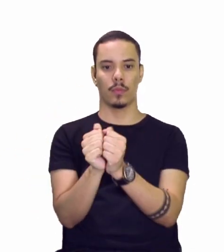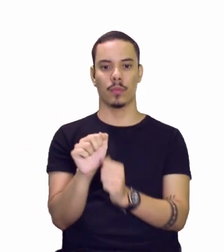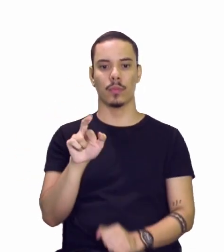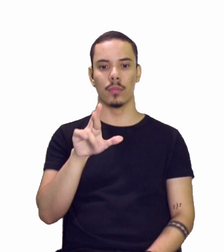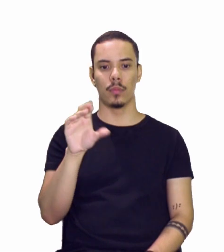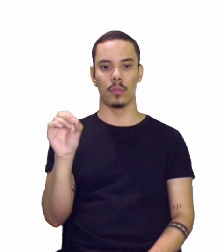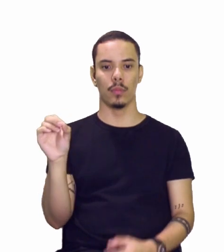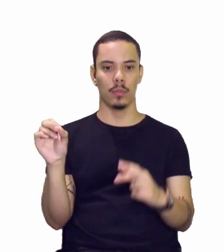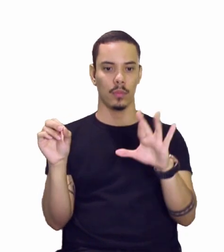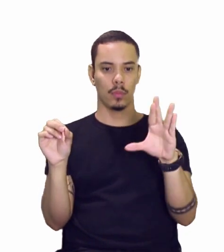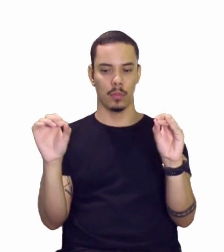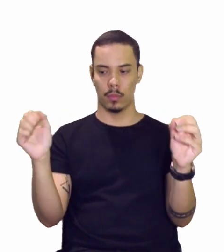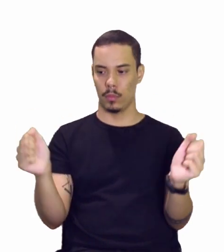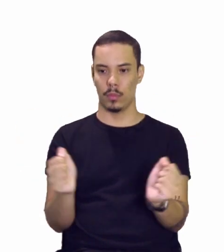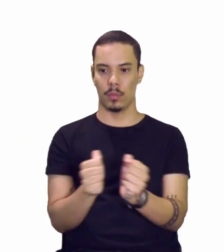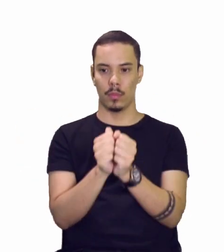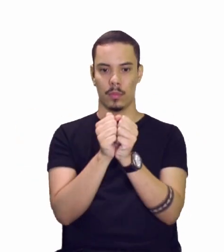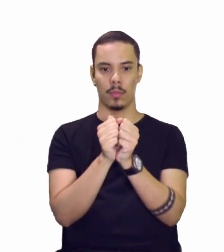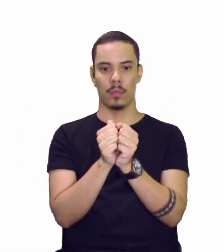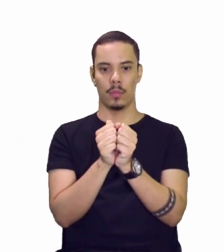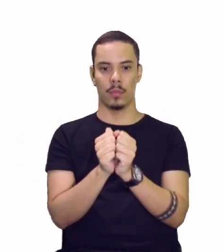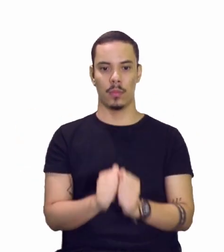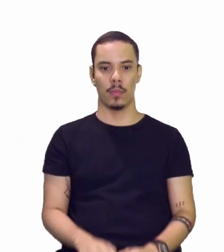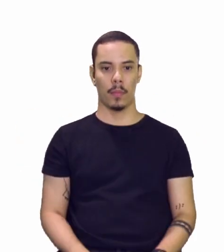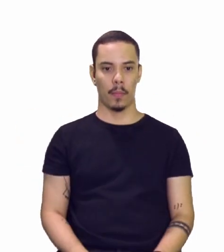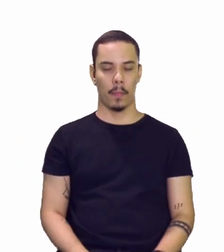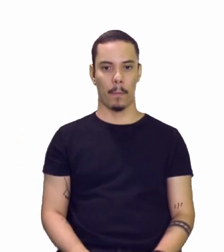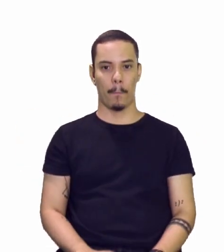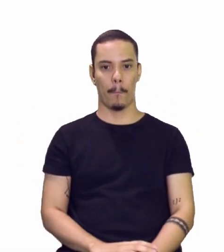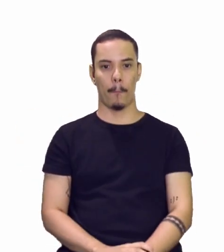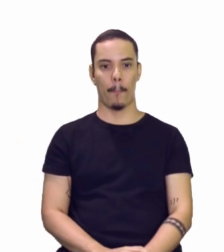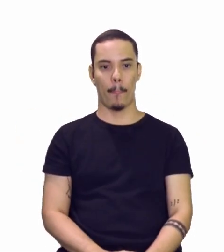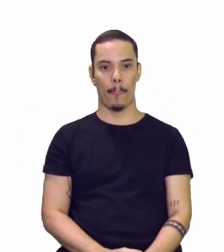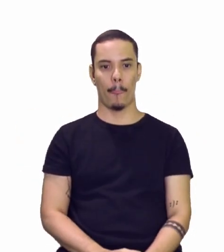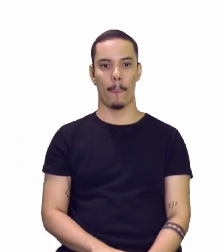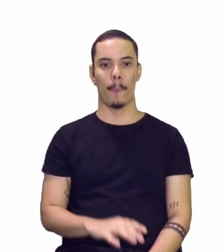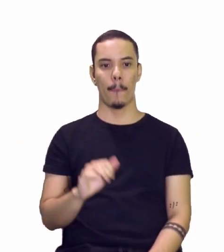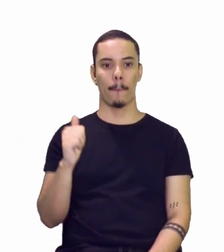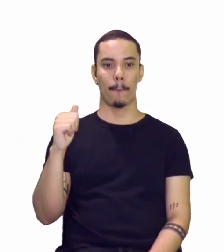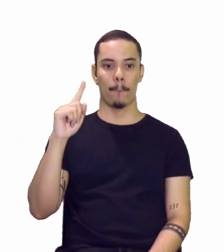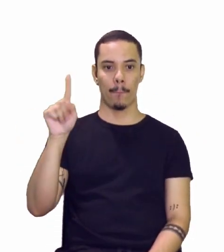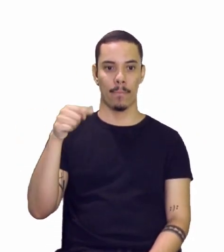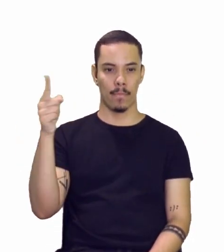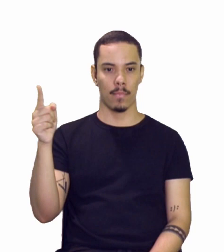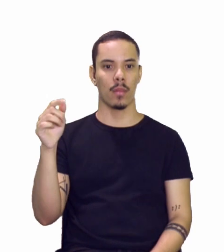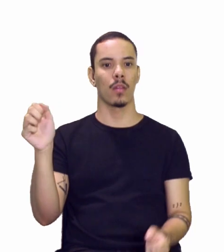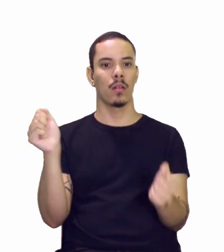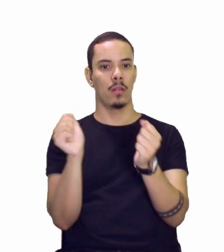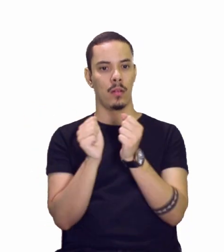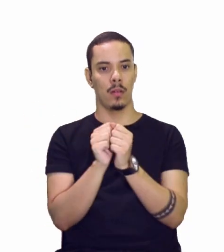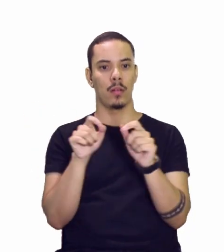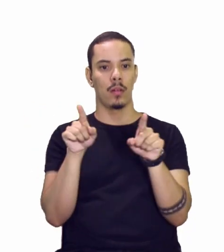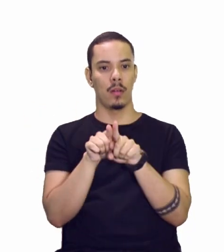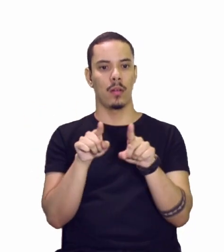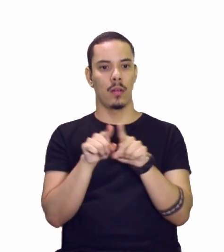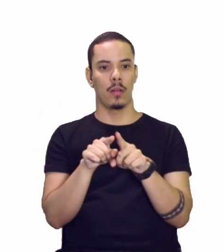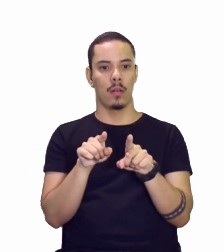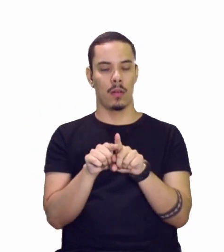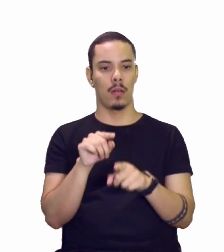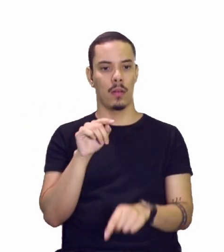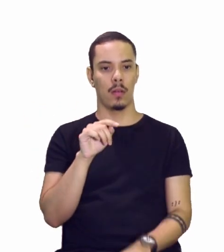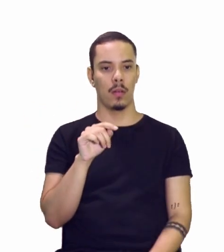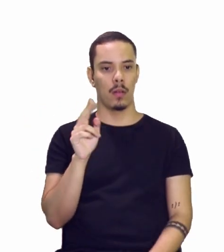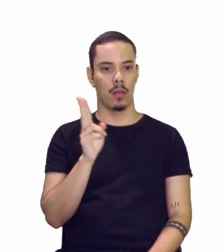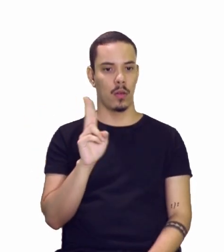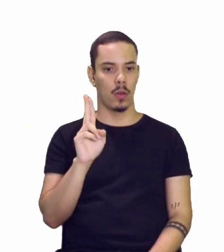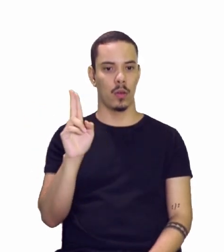tenho aqui Bacia do Guaporé, aqui Bacia do Mamoré. Quando ele chega aqui, ele junta com esse rio aqui, que o nome dele é